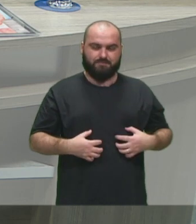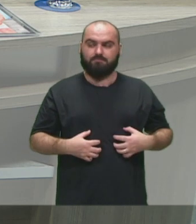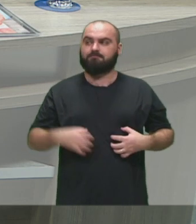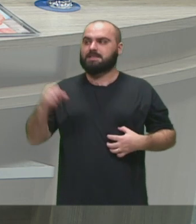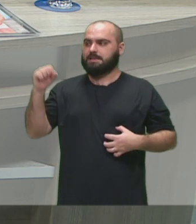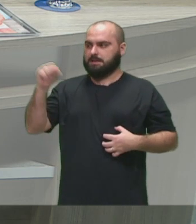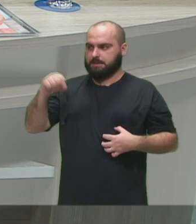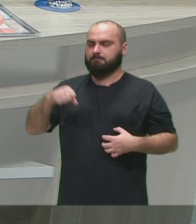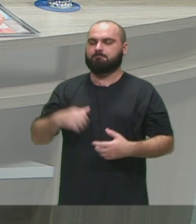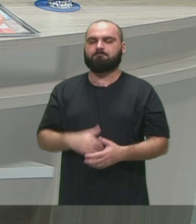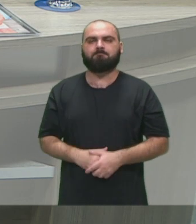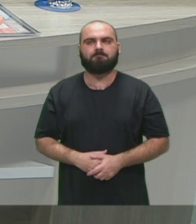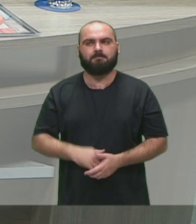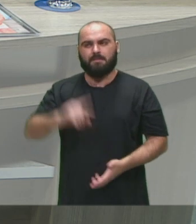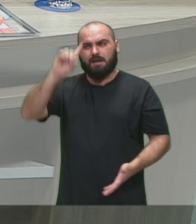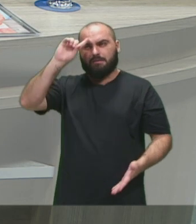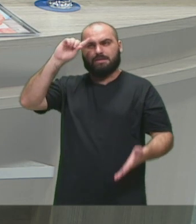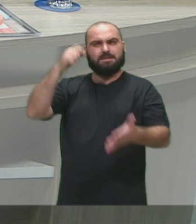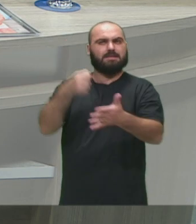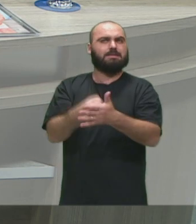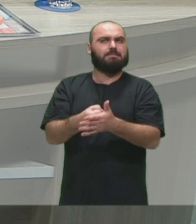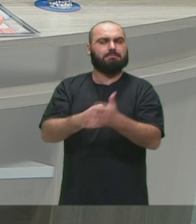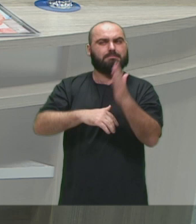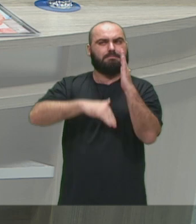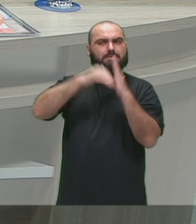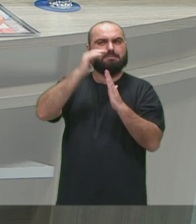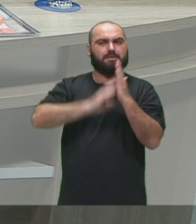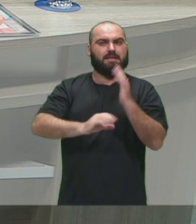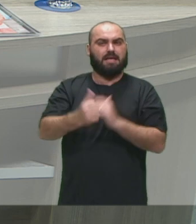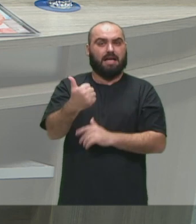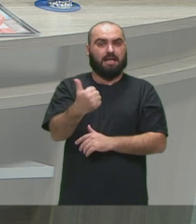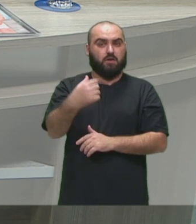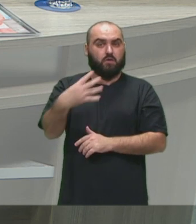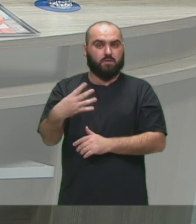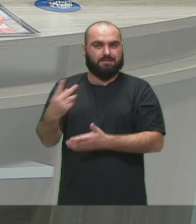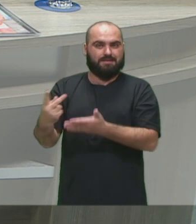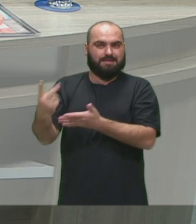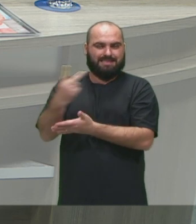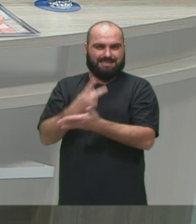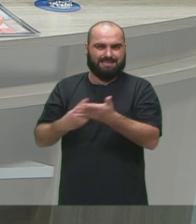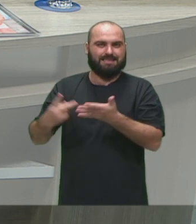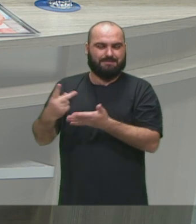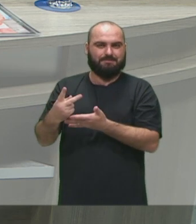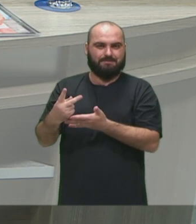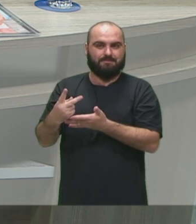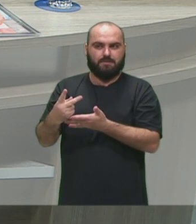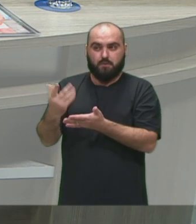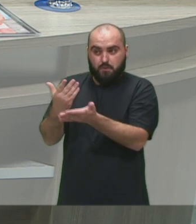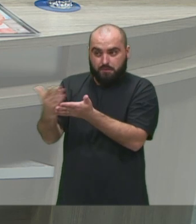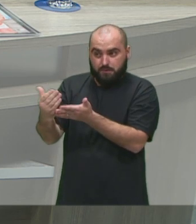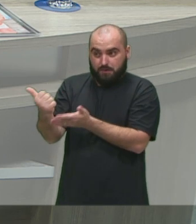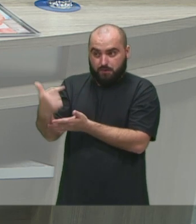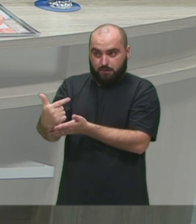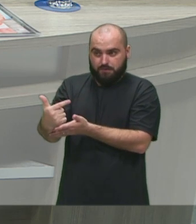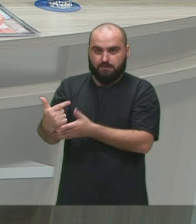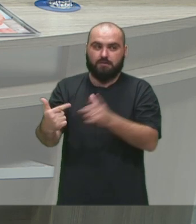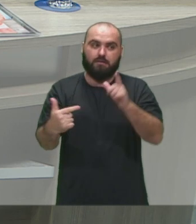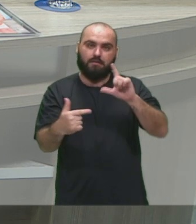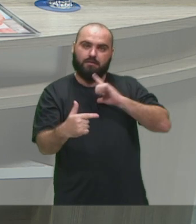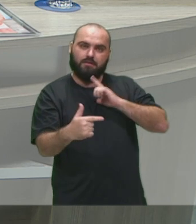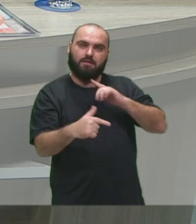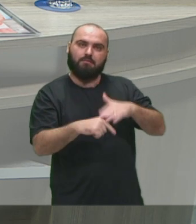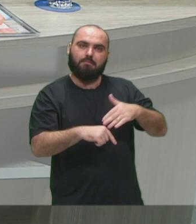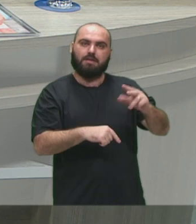eu decidi pintar as 14 obras de arte, né? Que, na verdade, elas começaram com 12 e depois nasceram as outras, porque